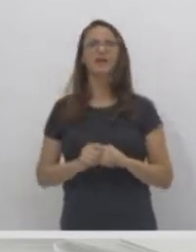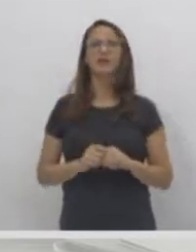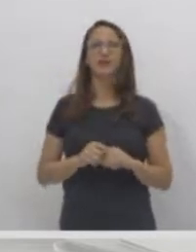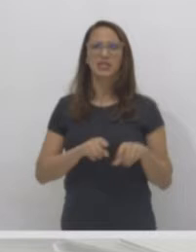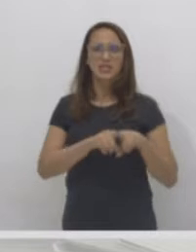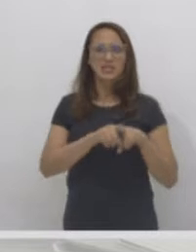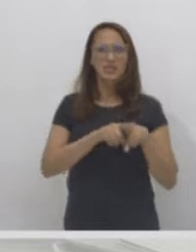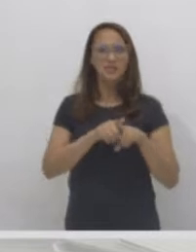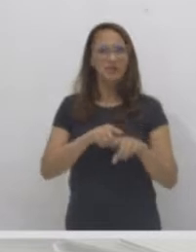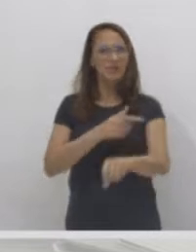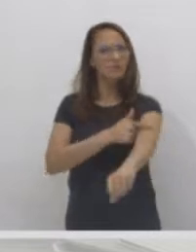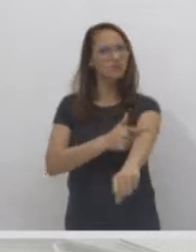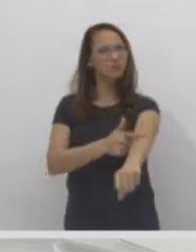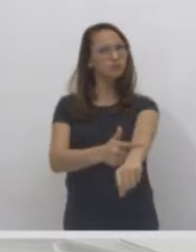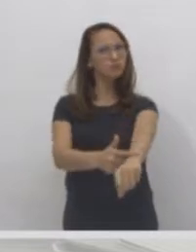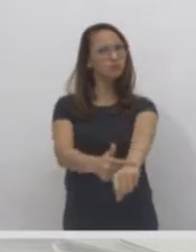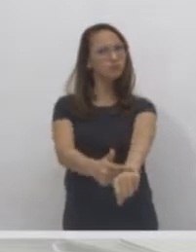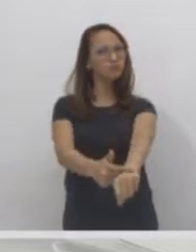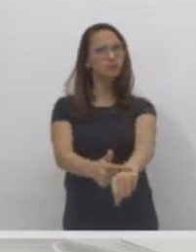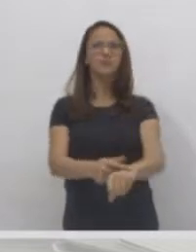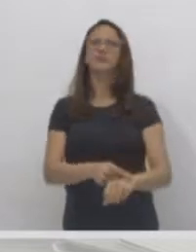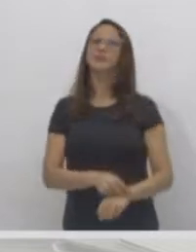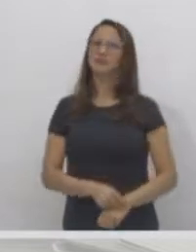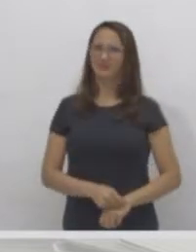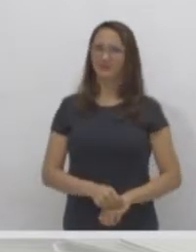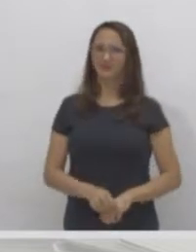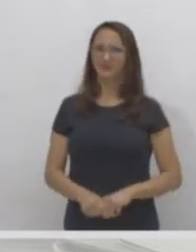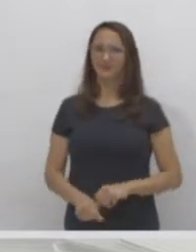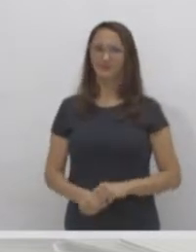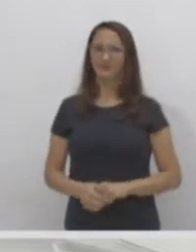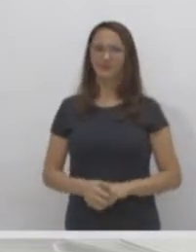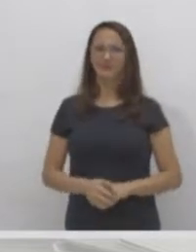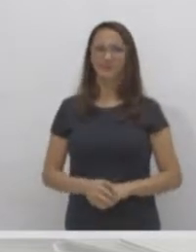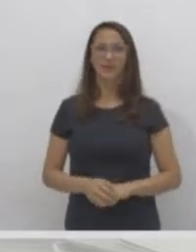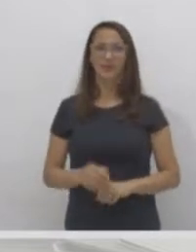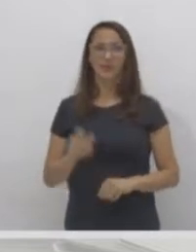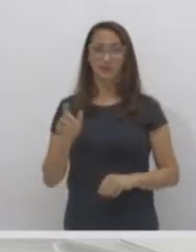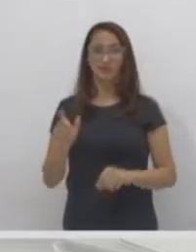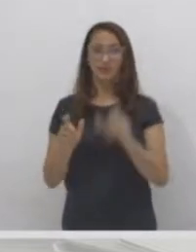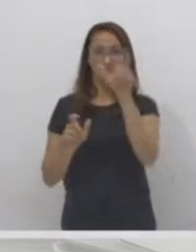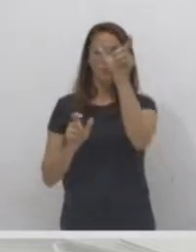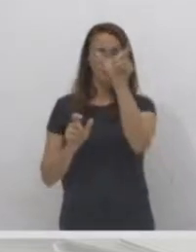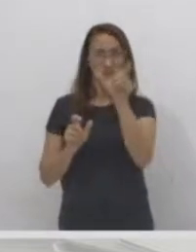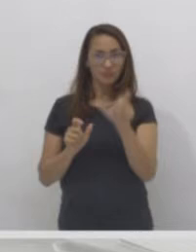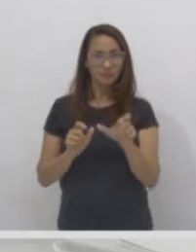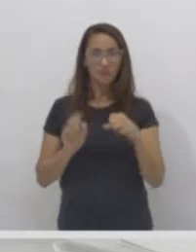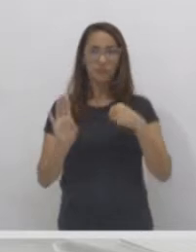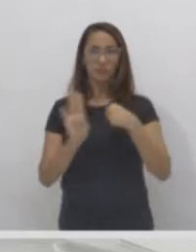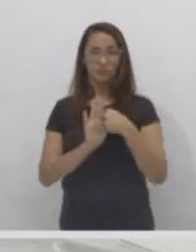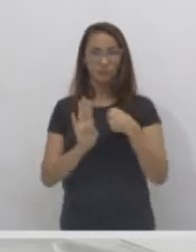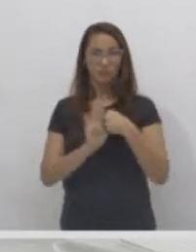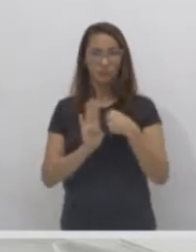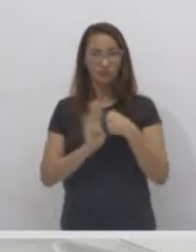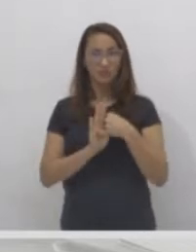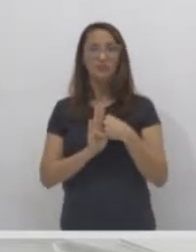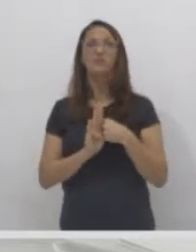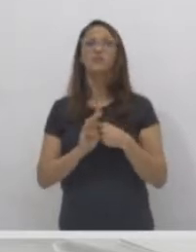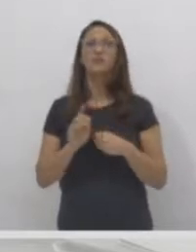comportado. Tá certo? Veja, na coluna do meio eu coloquei substantivos. Na coluna do lado, em laranja, eu